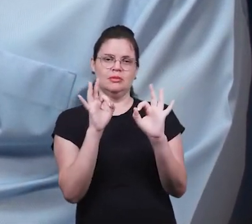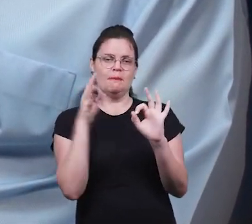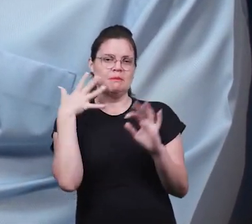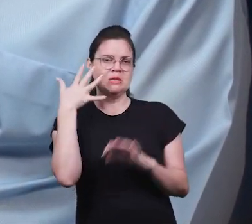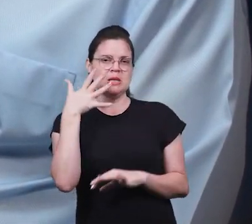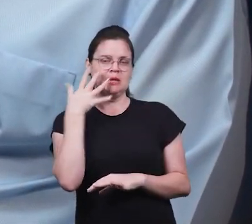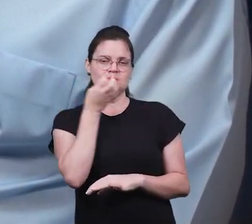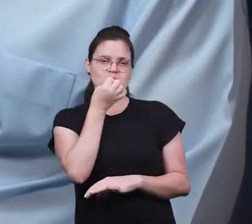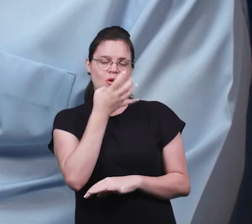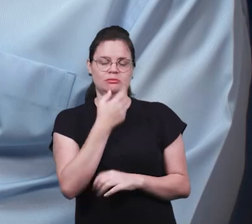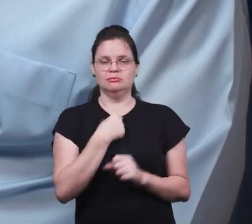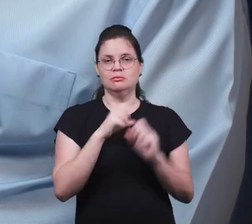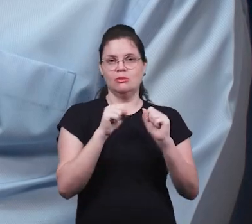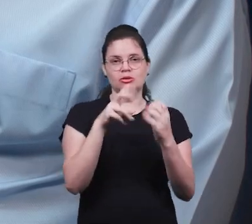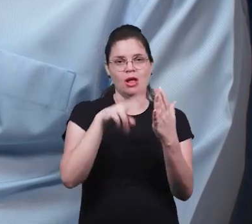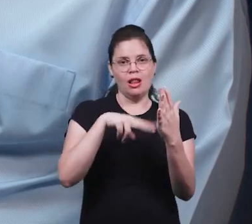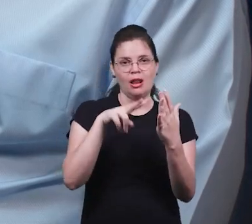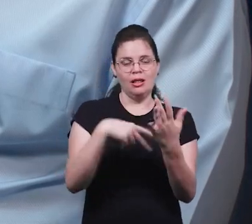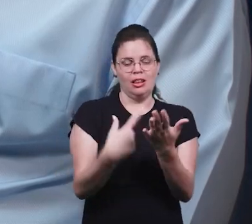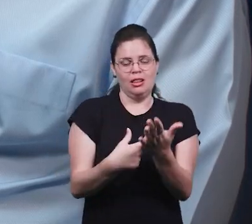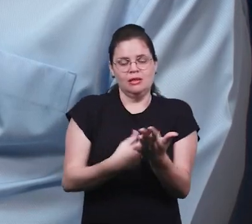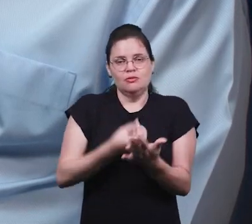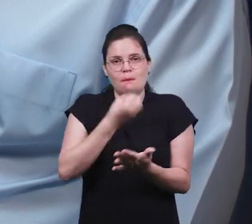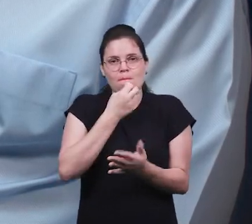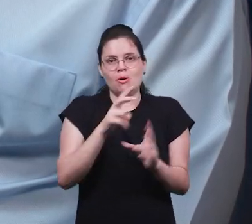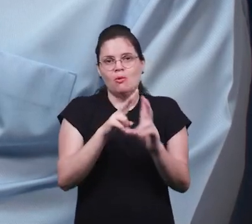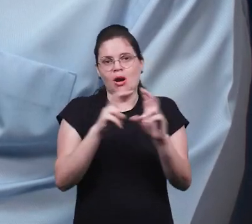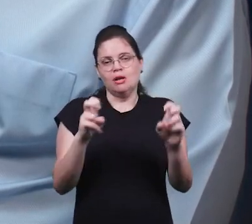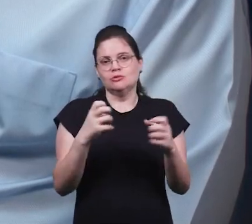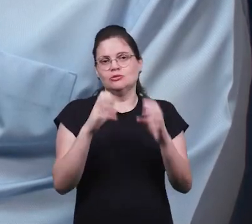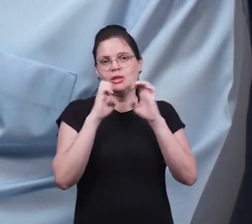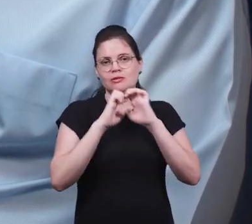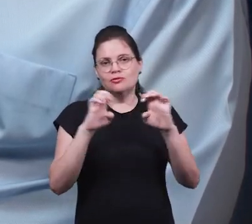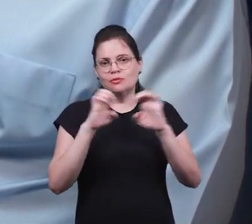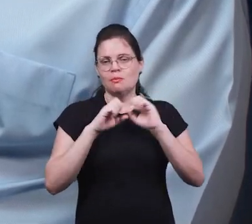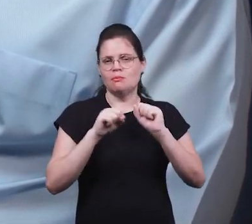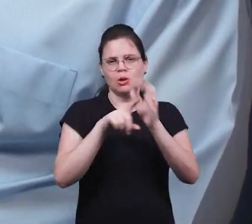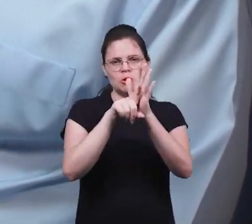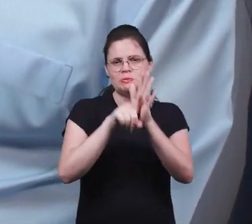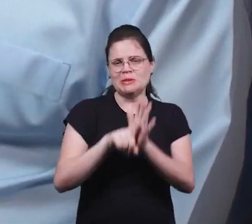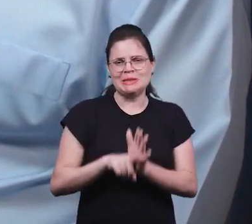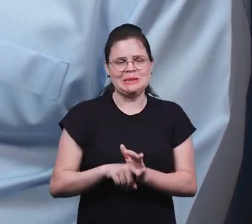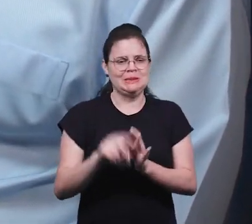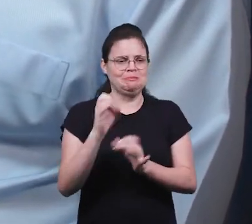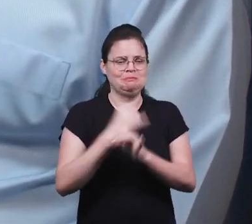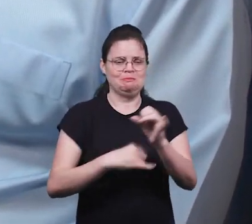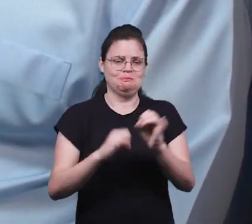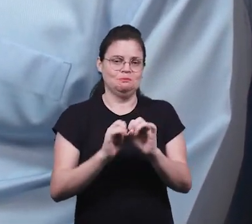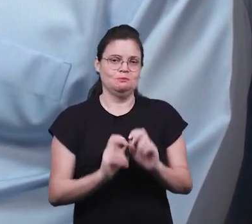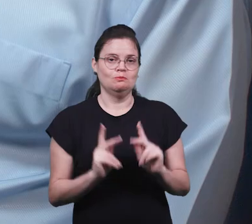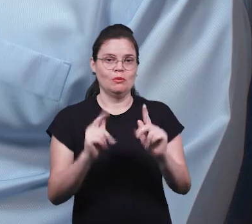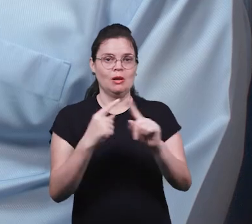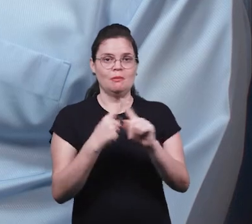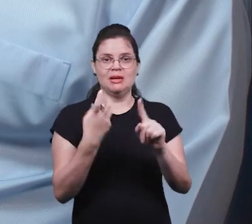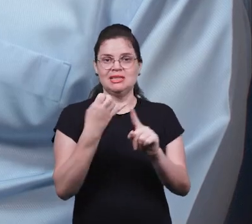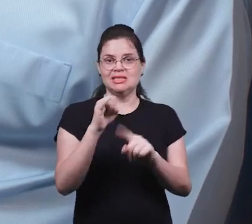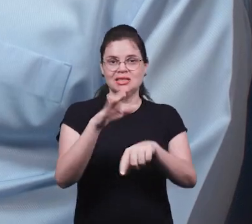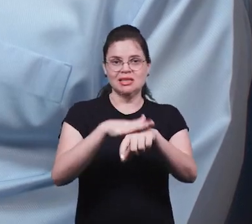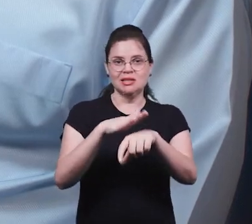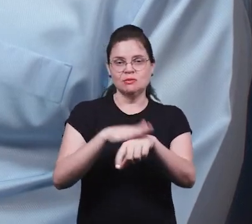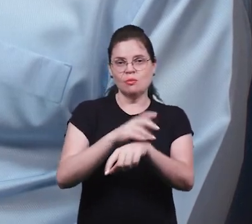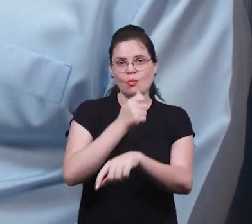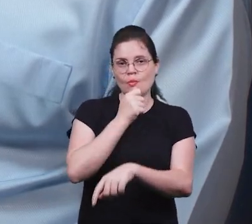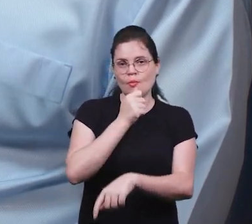livro sobre evangelho, você pode fazer uma boa pesquisa na internet. Nada disso terá valor se você não tiver uma